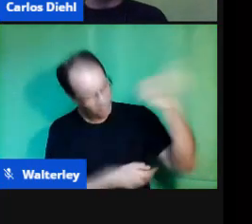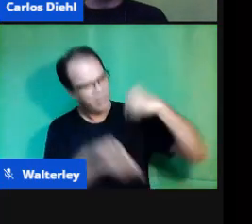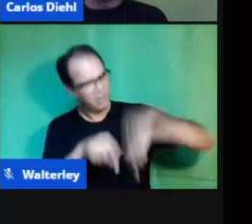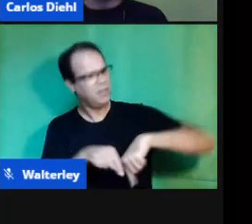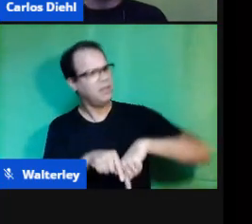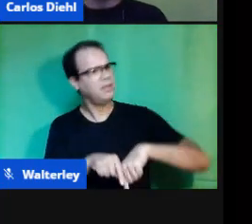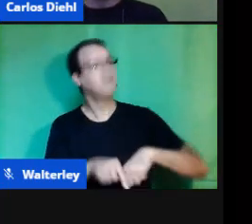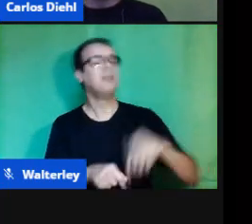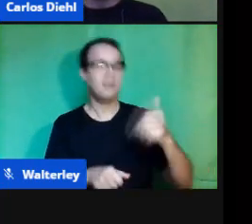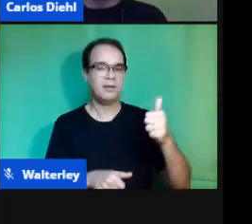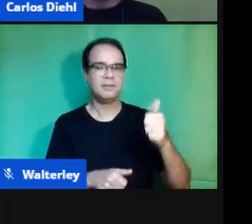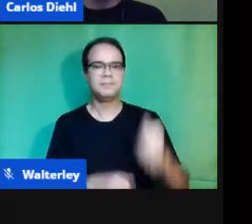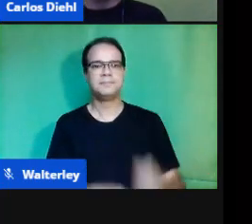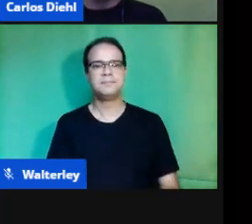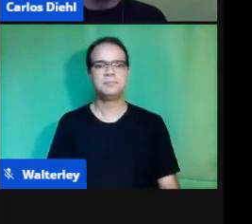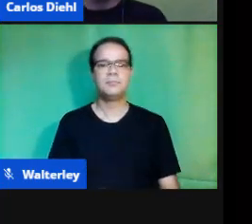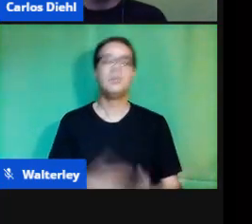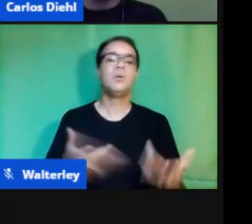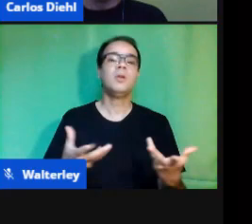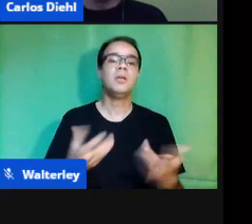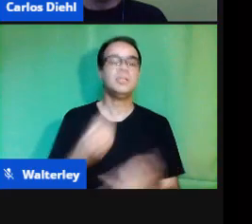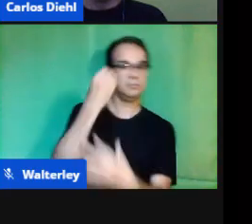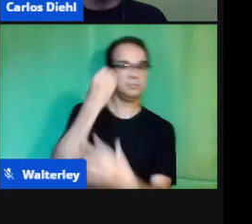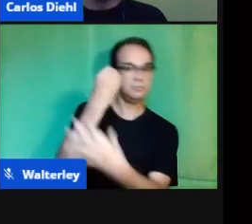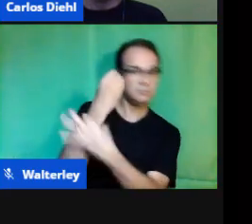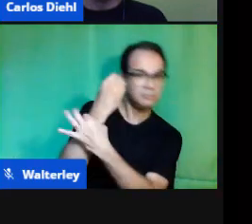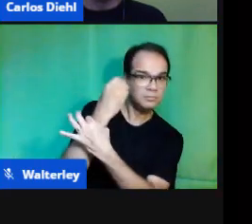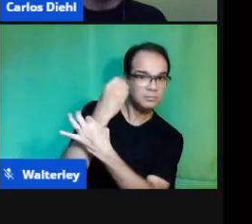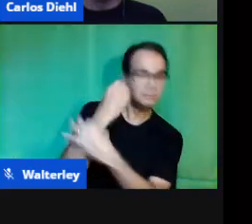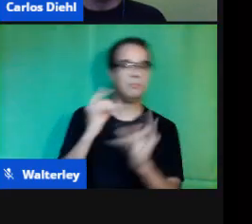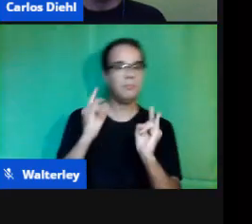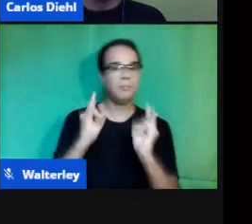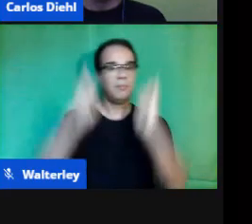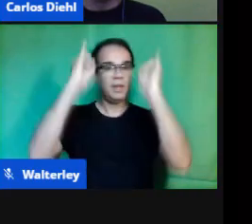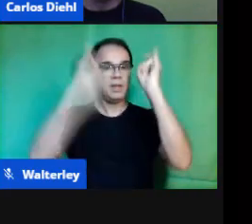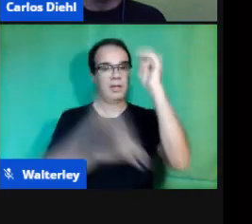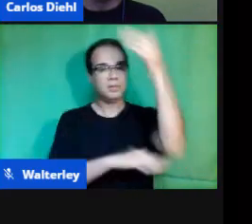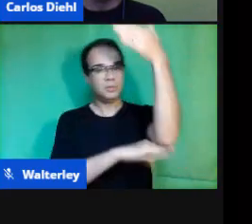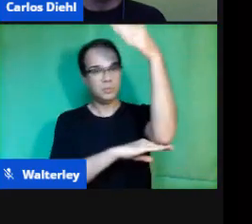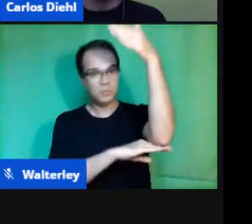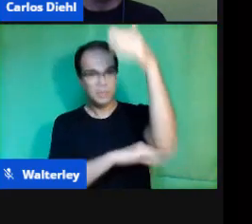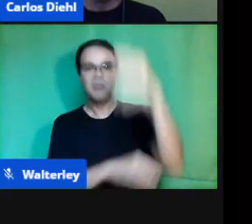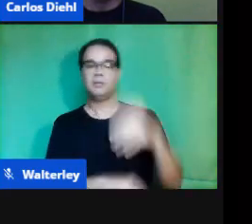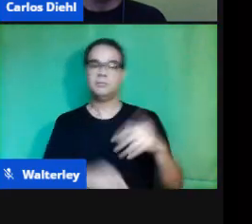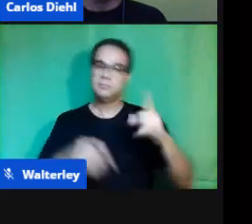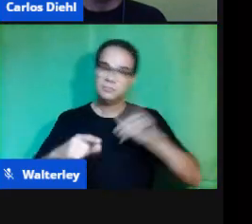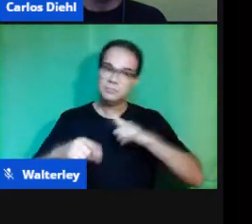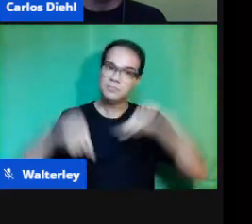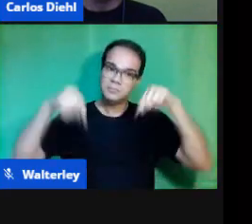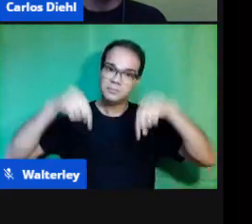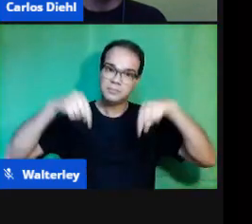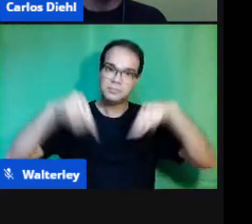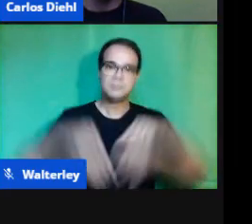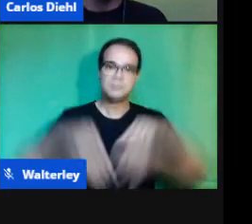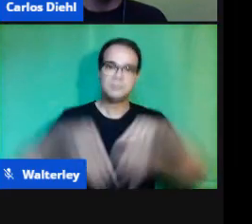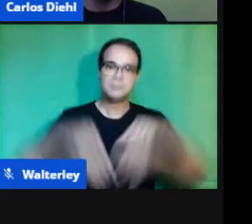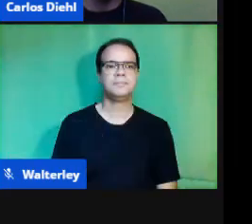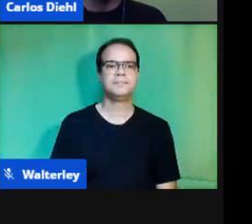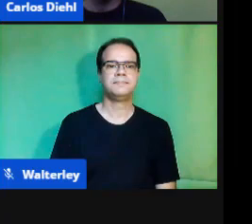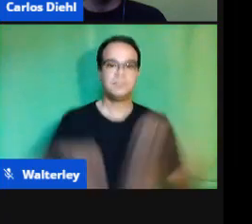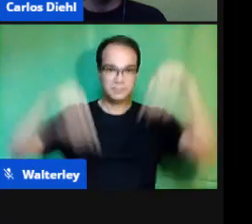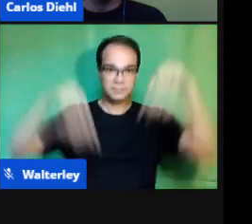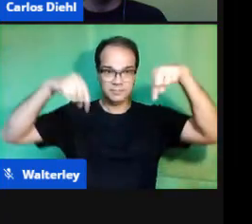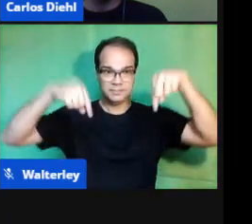vir de fora, ou seja, segurança, infraestrutura, condição de conforto. A Fundação Municipal de Cultura